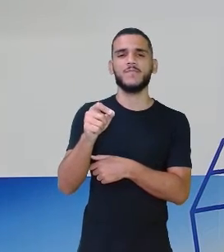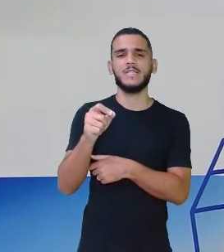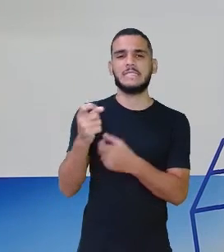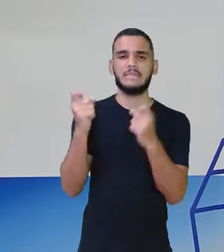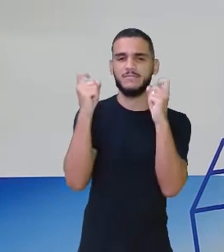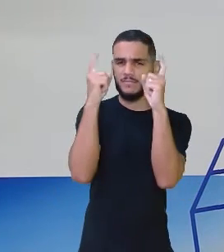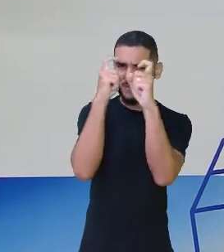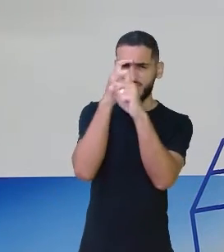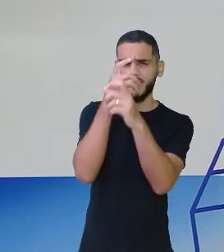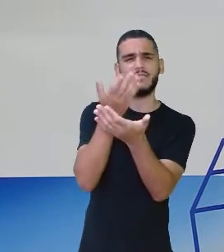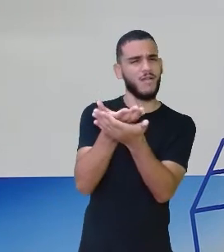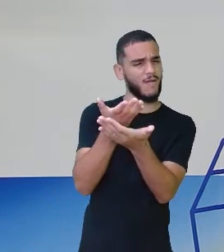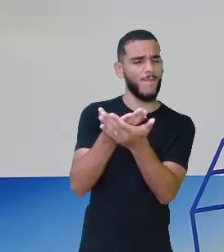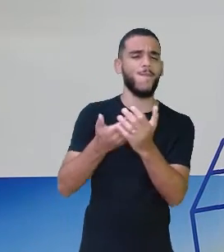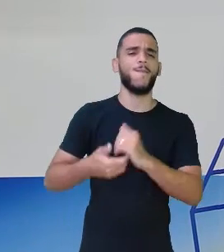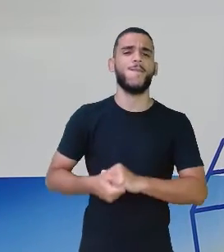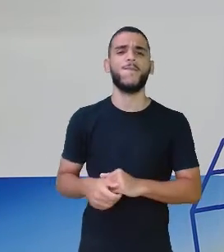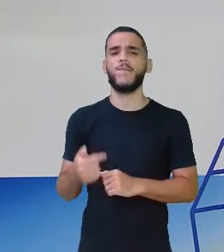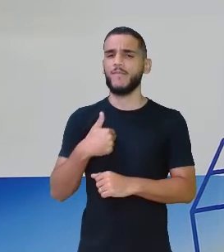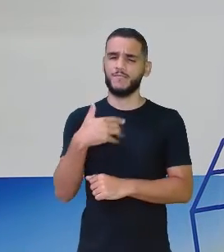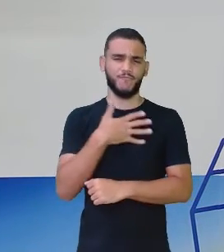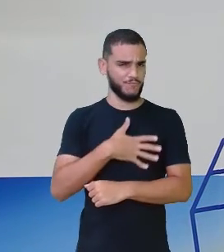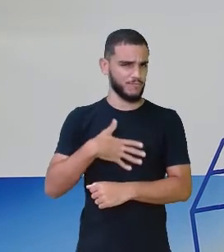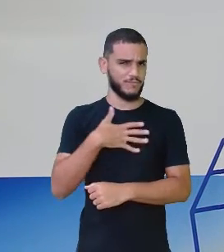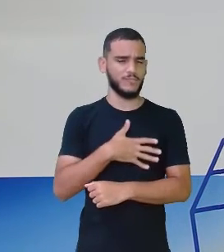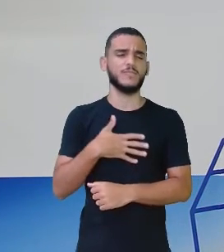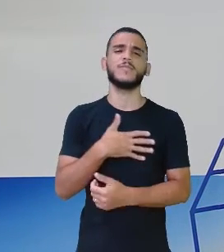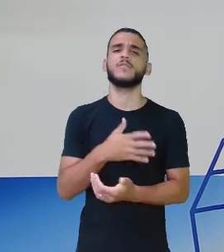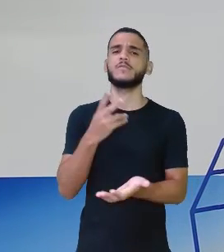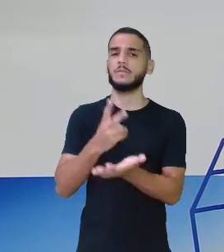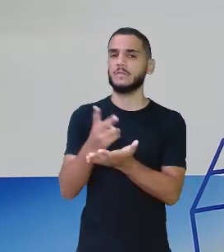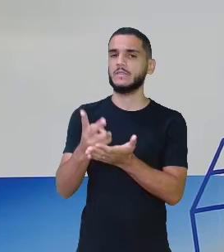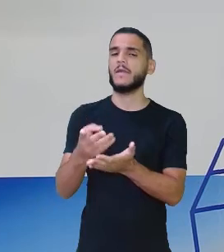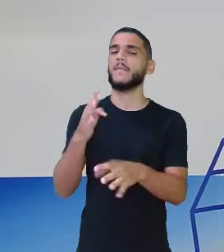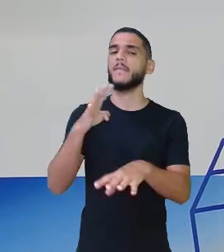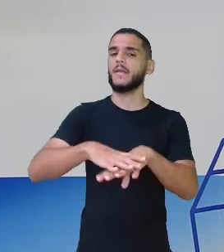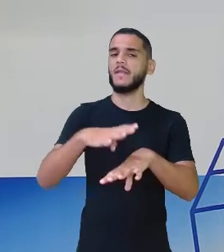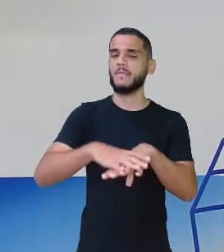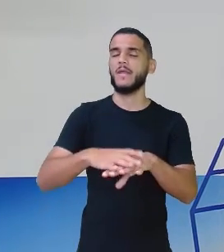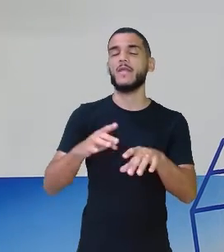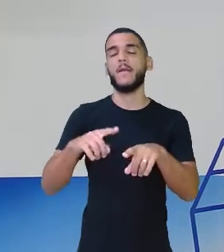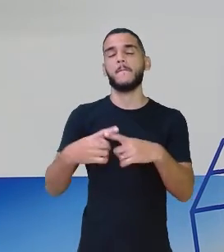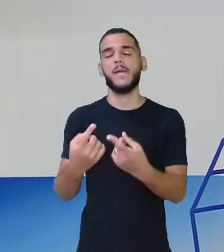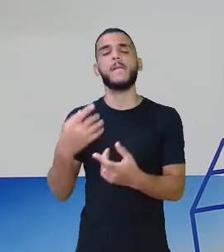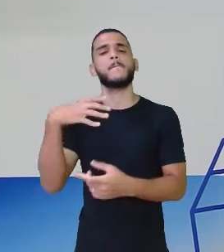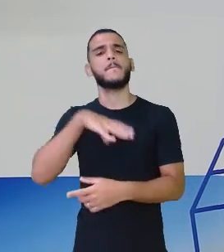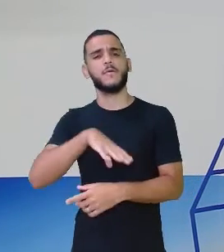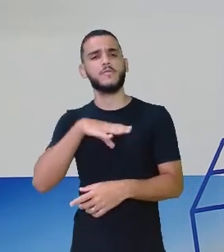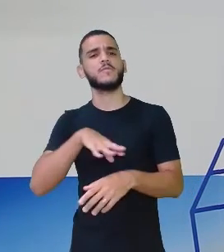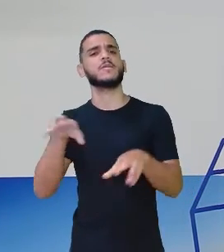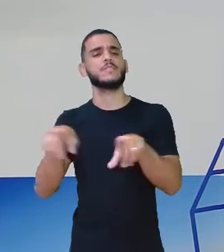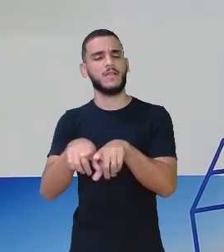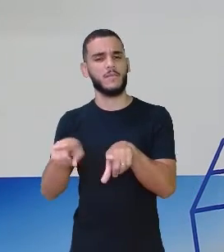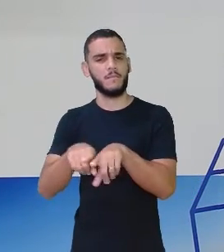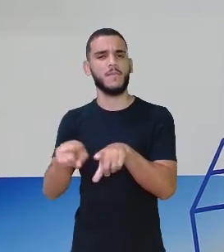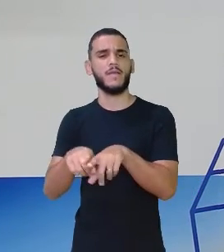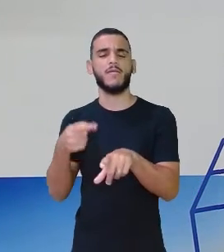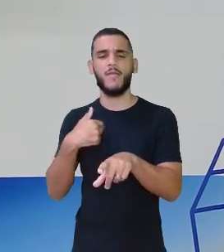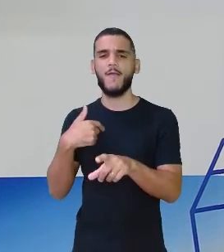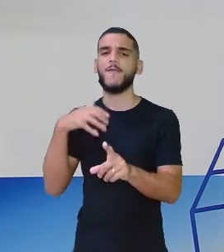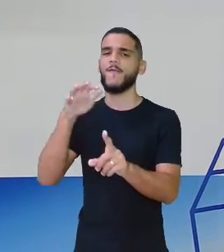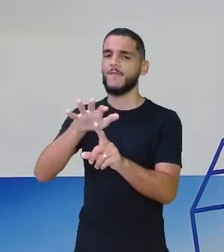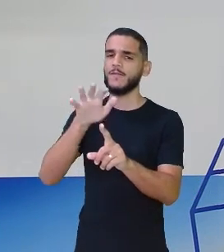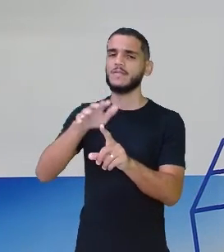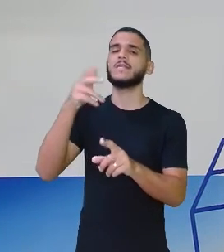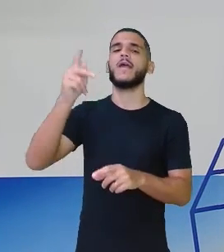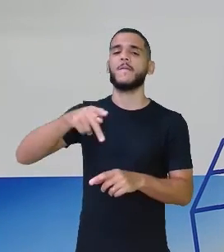que eu gosto de elevar o nível das aulas, né, de matemática. Com língua portuguesa não pode ser diferente. Vocês são